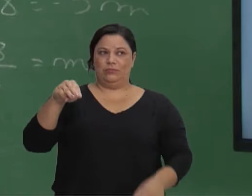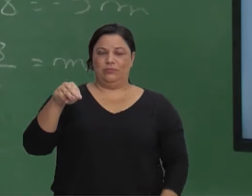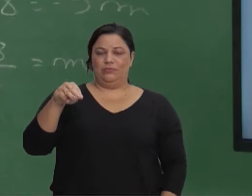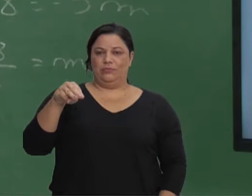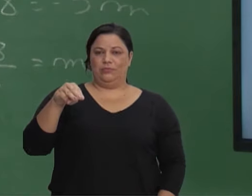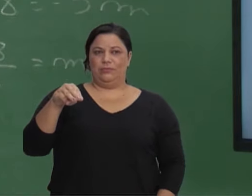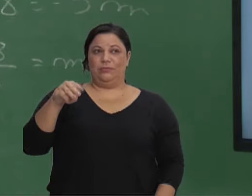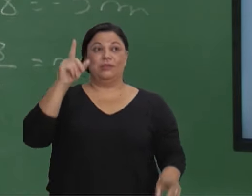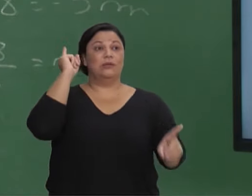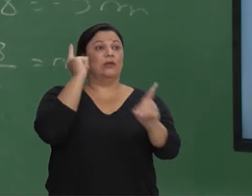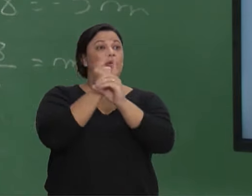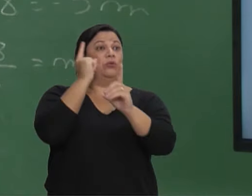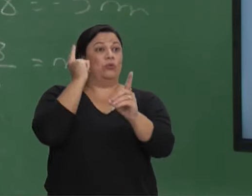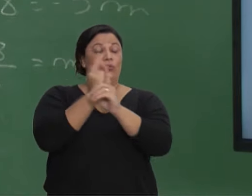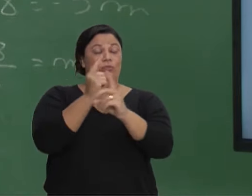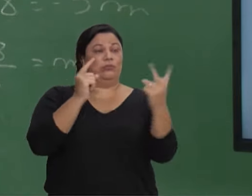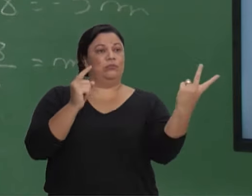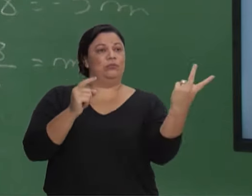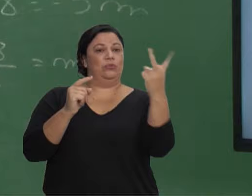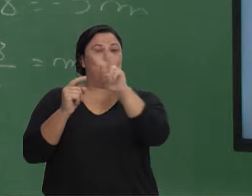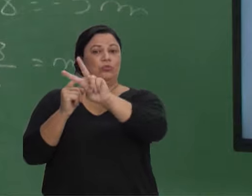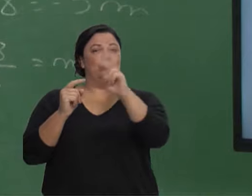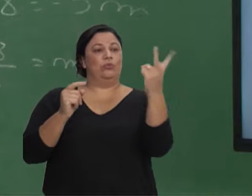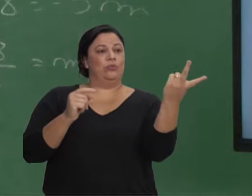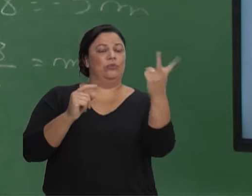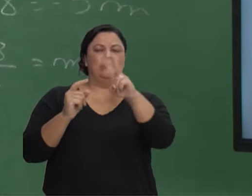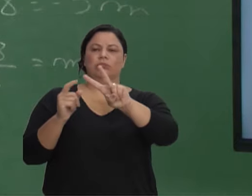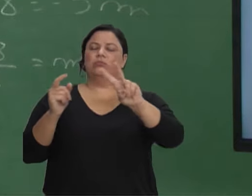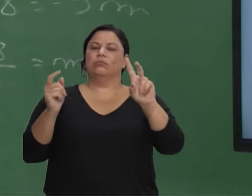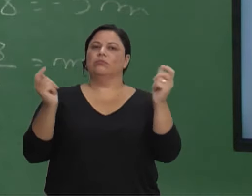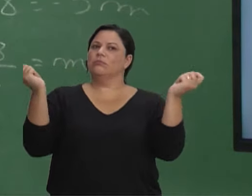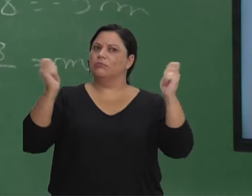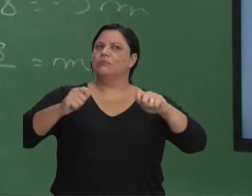Encontrei, então, dois valores possíveis para m.